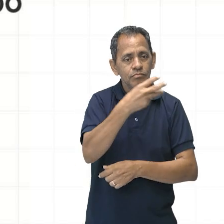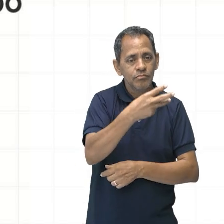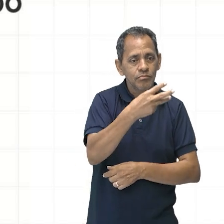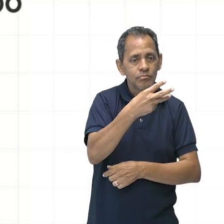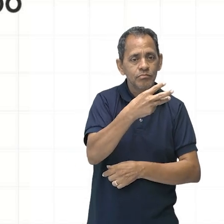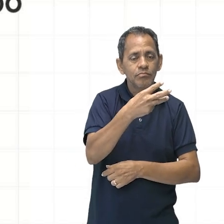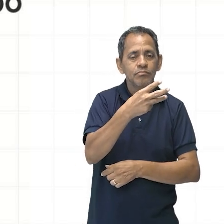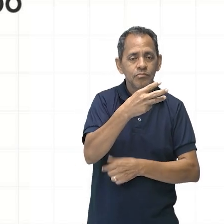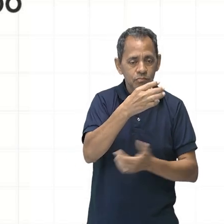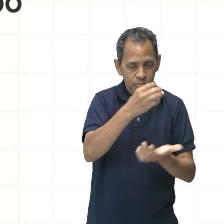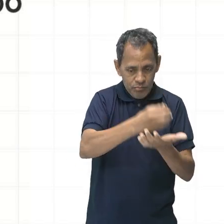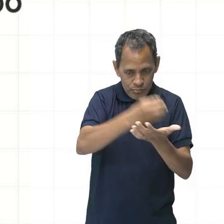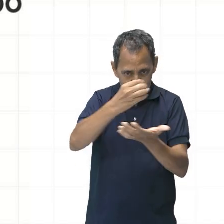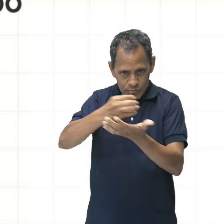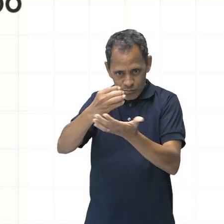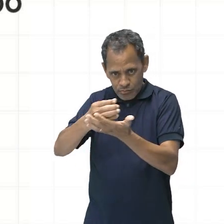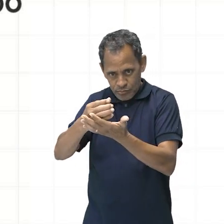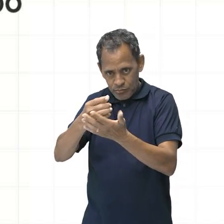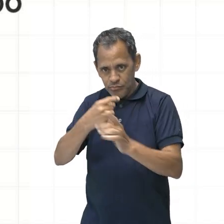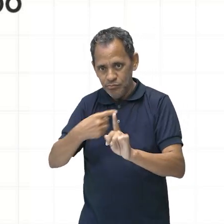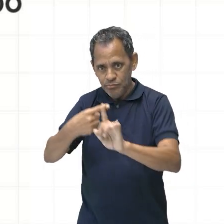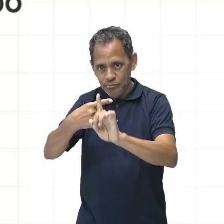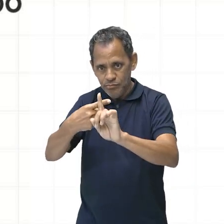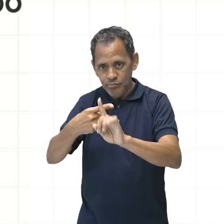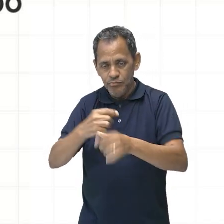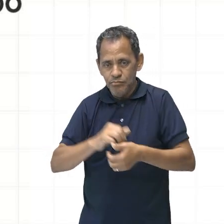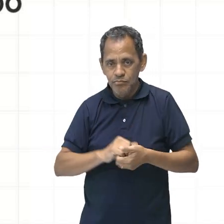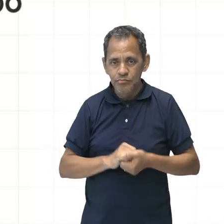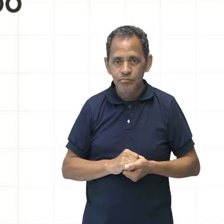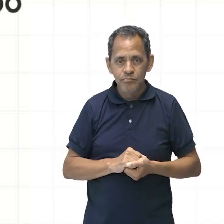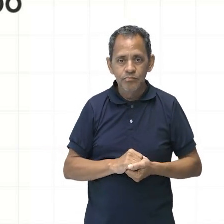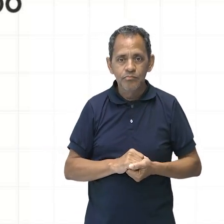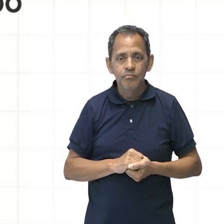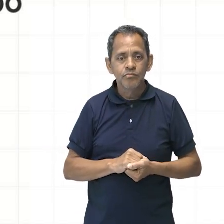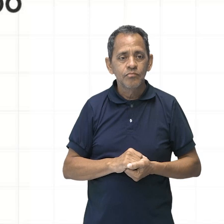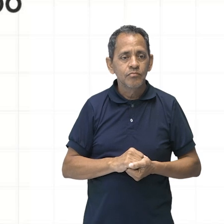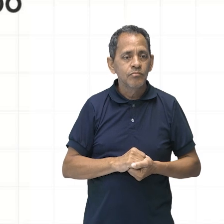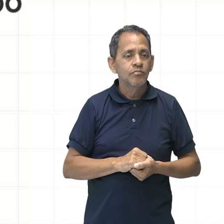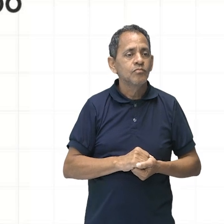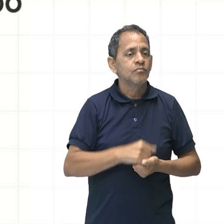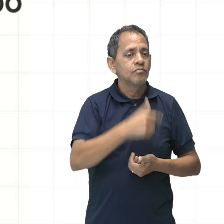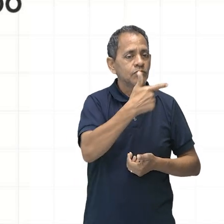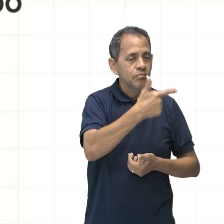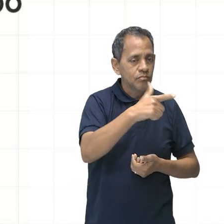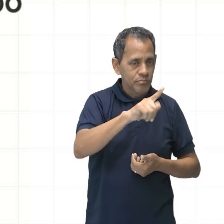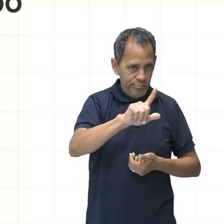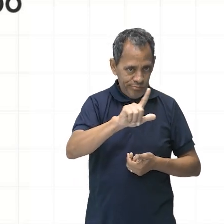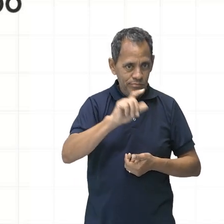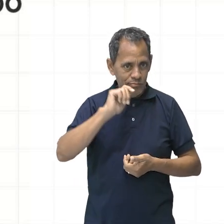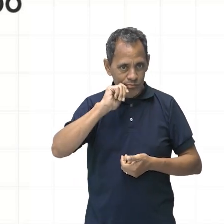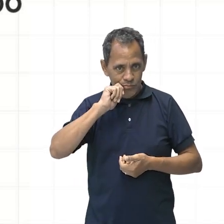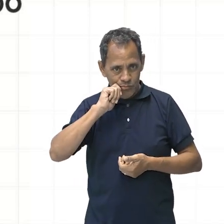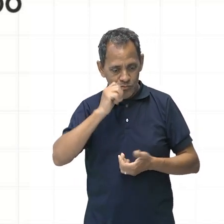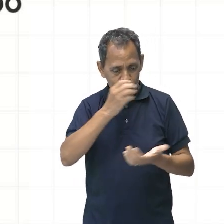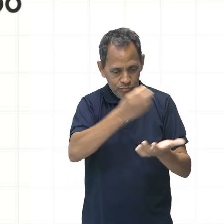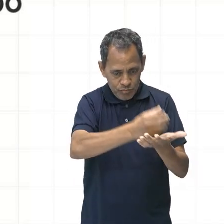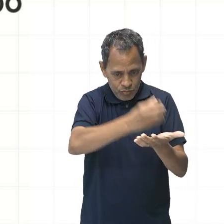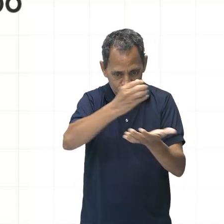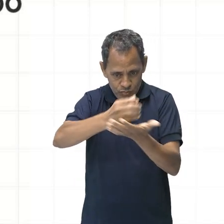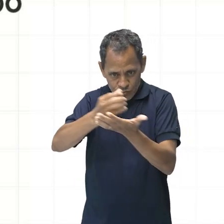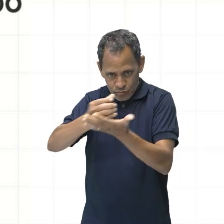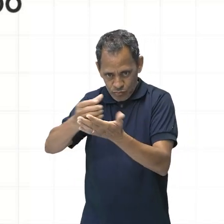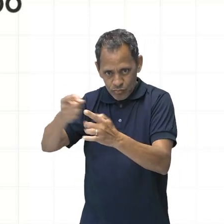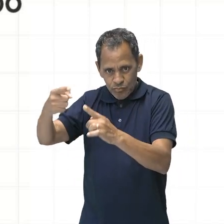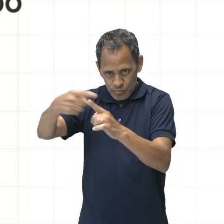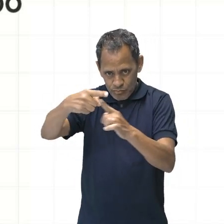meios. Beleza? Então, em 2 litros de suco, em copos daquele formato, nós serviríamos